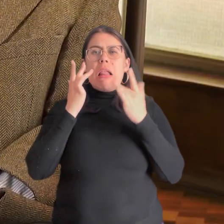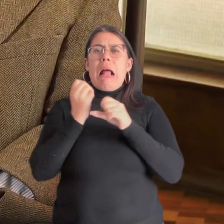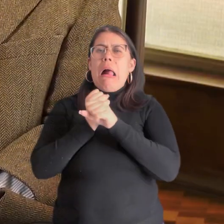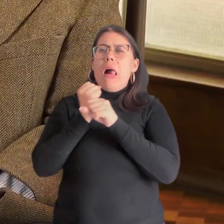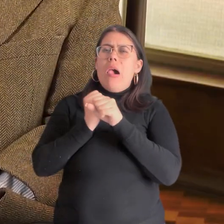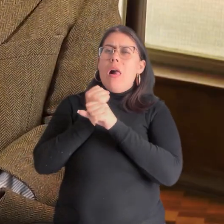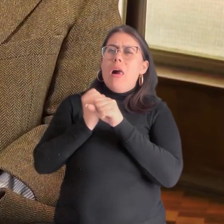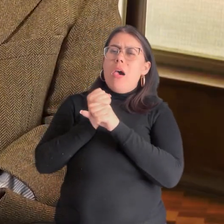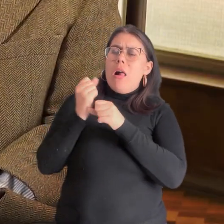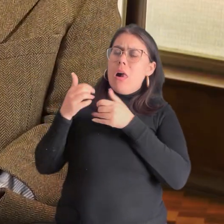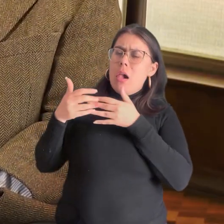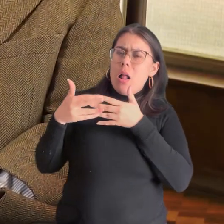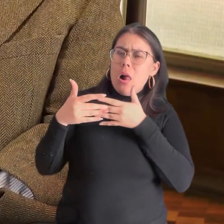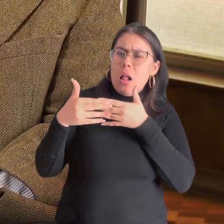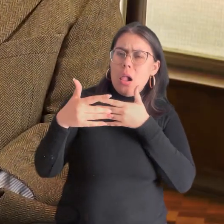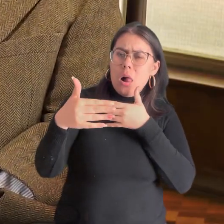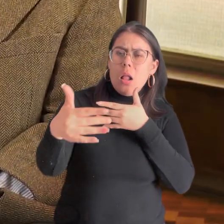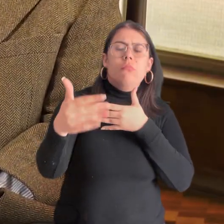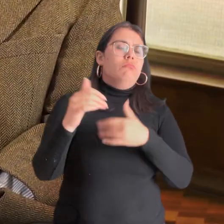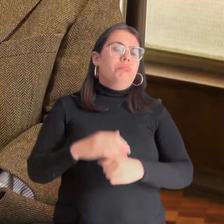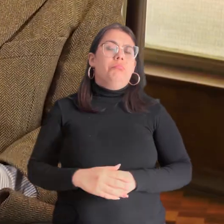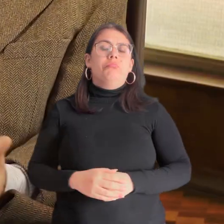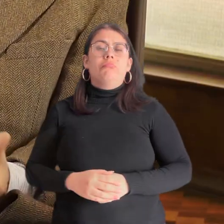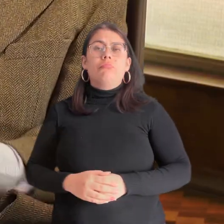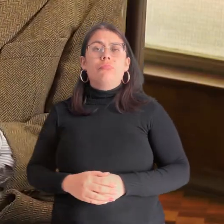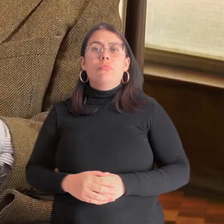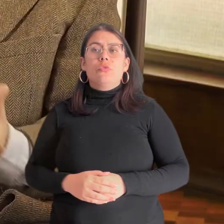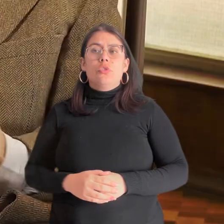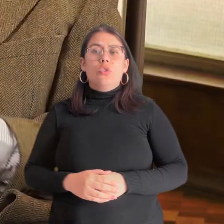anos e anos e anos e anos, ou seja,